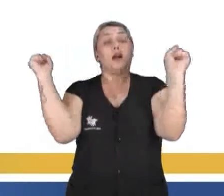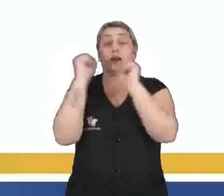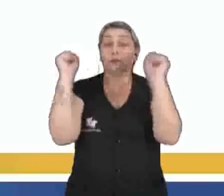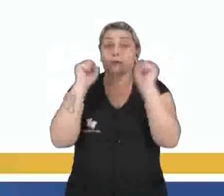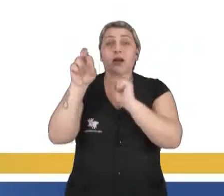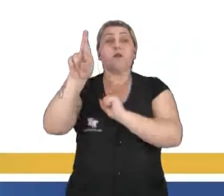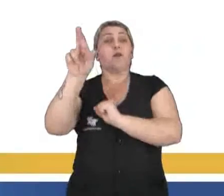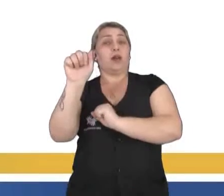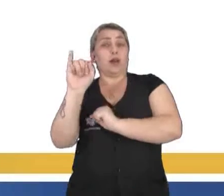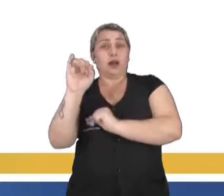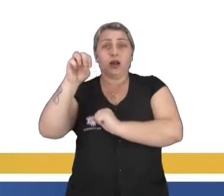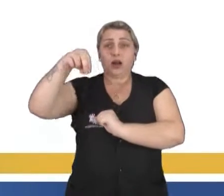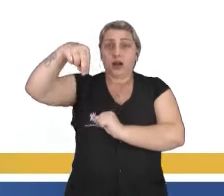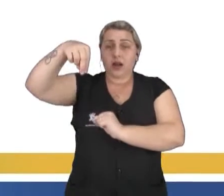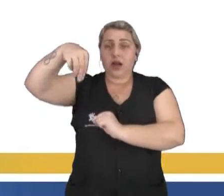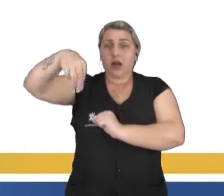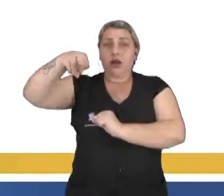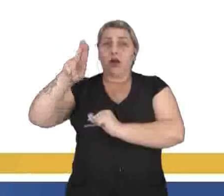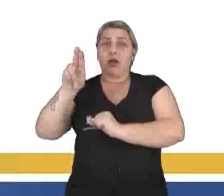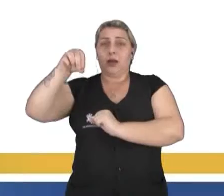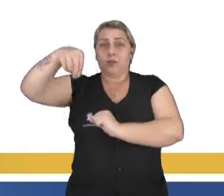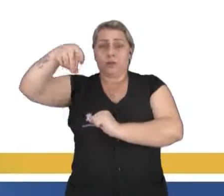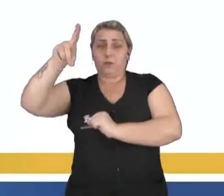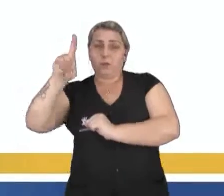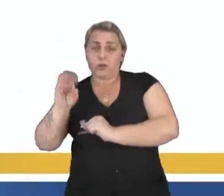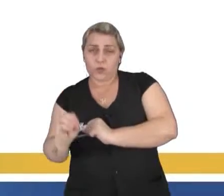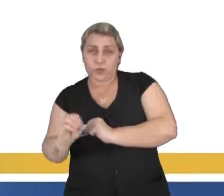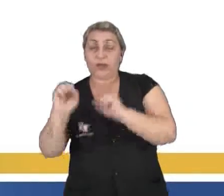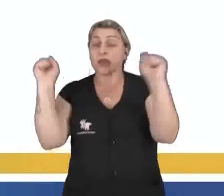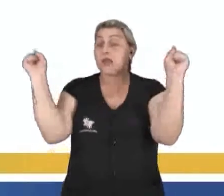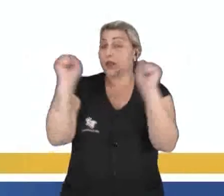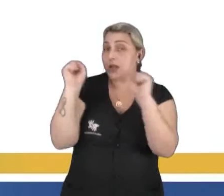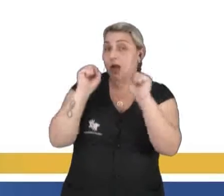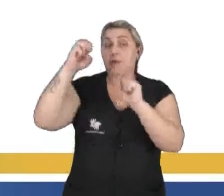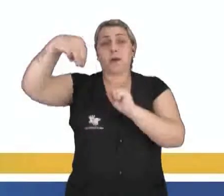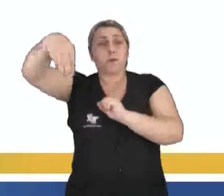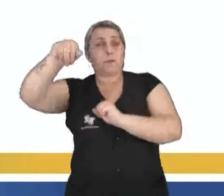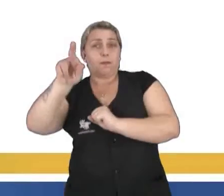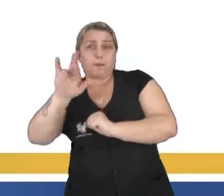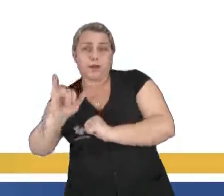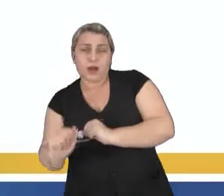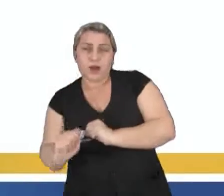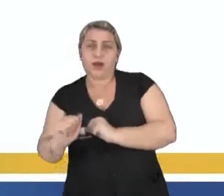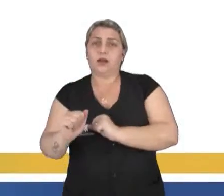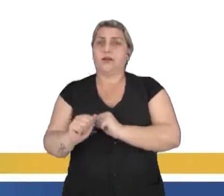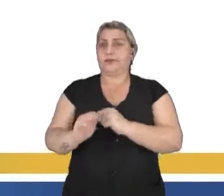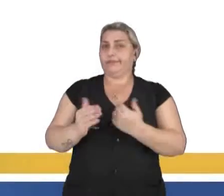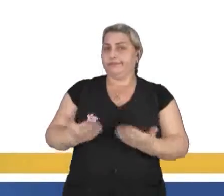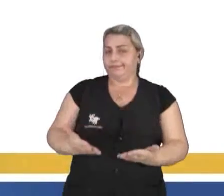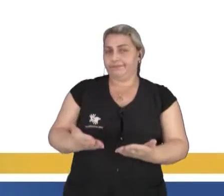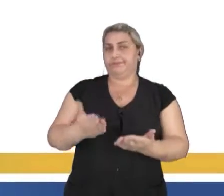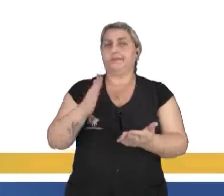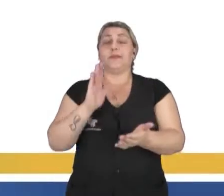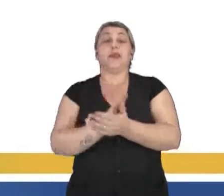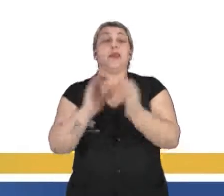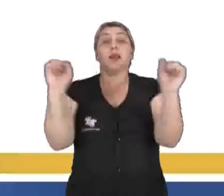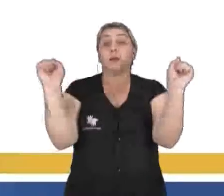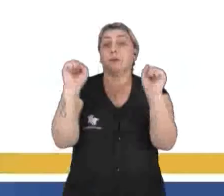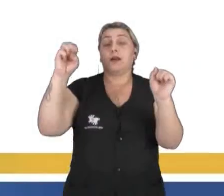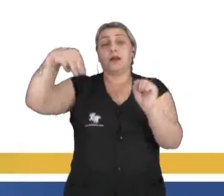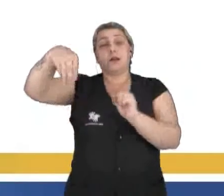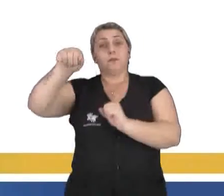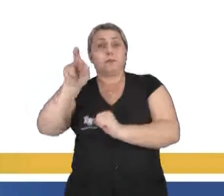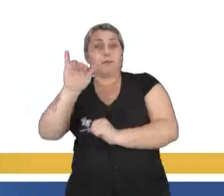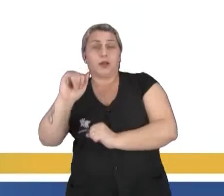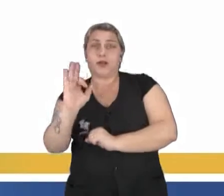amava não era qualquer Tereza tá o Raimundo que ama Maria não era qualquer Raimundo era o que amava